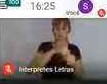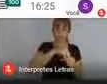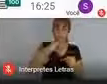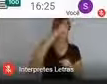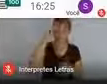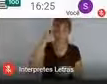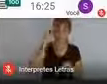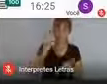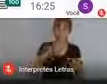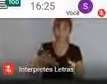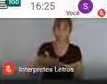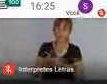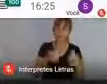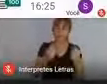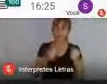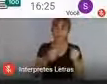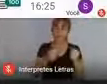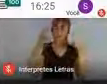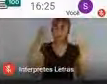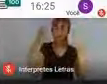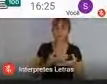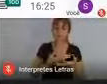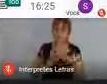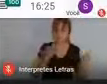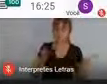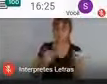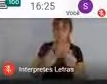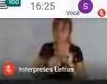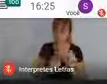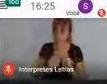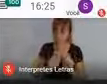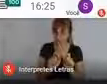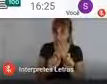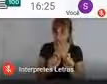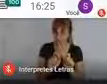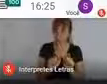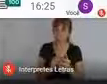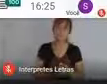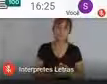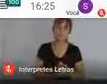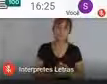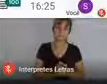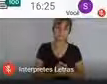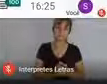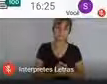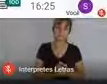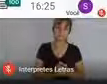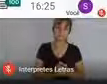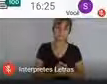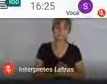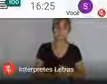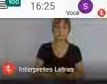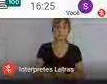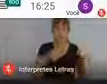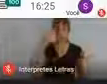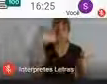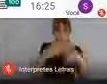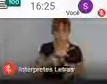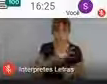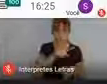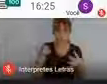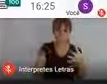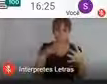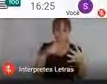Então, eu preciso começar dizendo que eu vou falar aqui de 4 estudos, 2